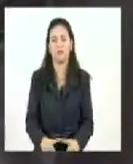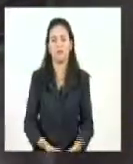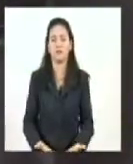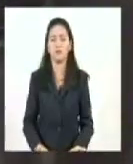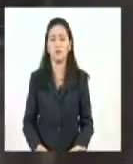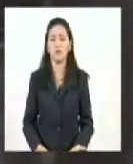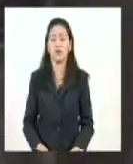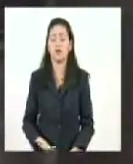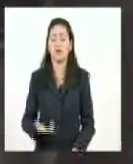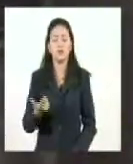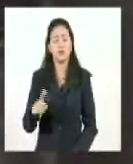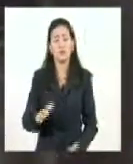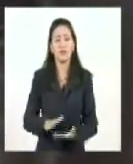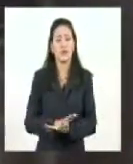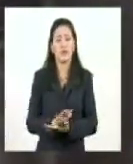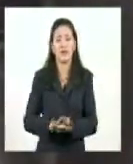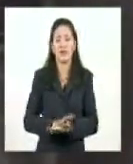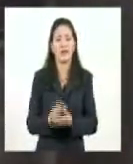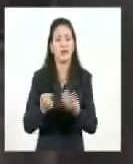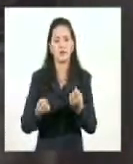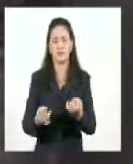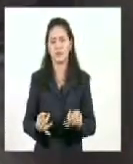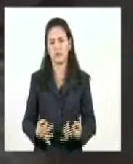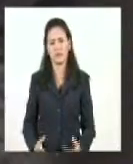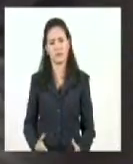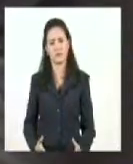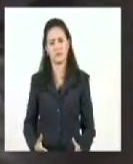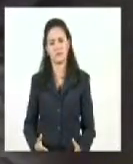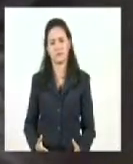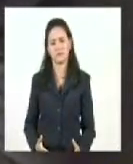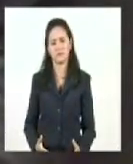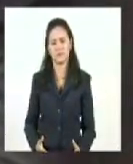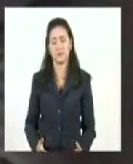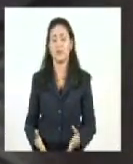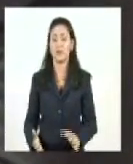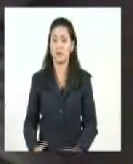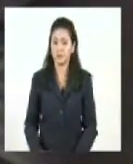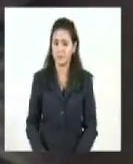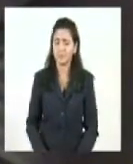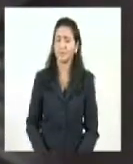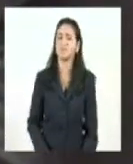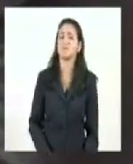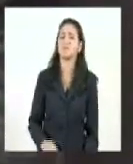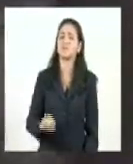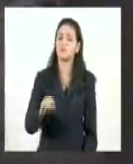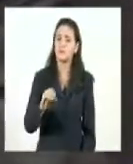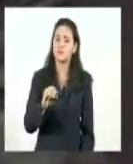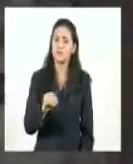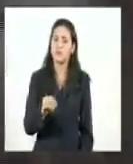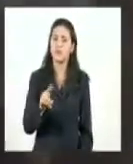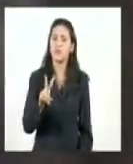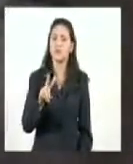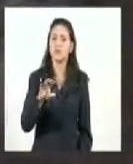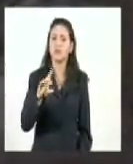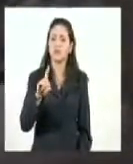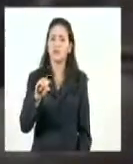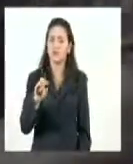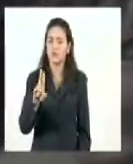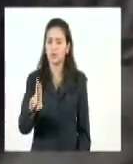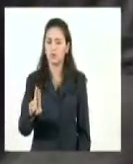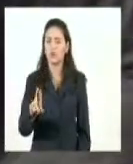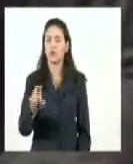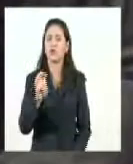E, pasmem, o ouvidor do Estado do Maranhão, que trabalha dentro